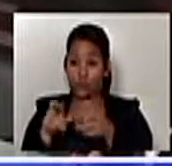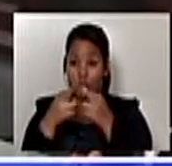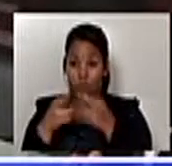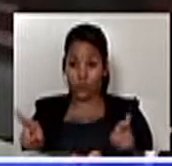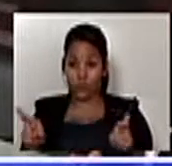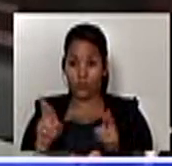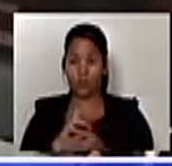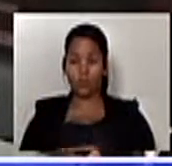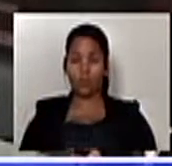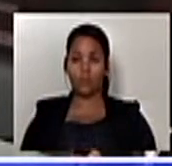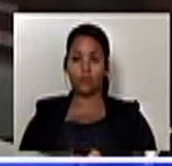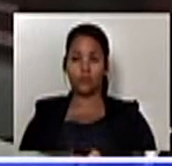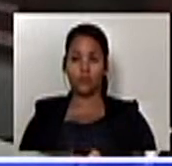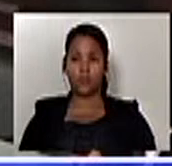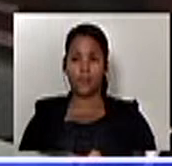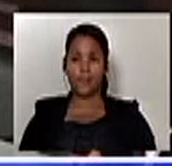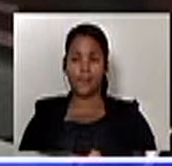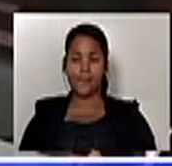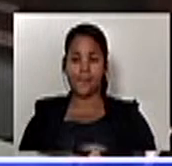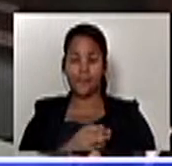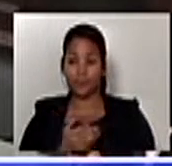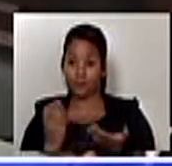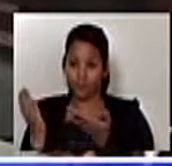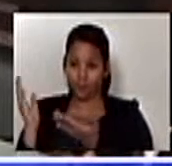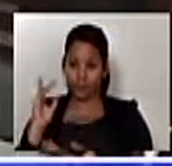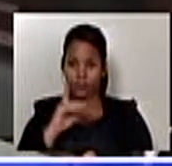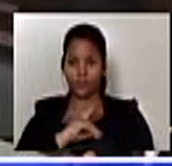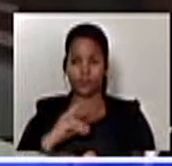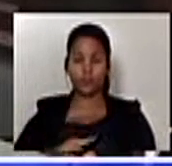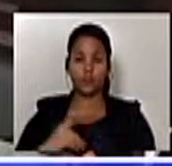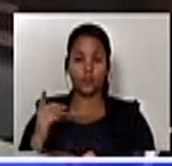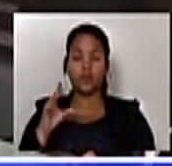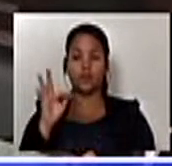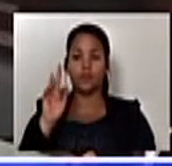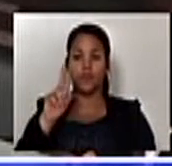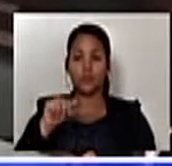Com a palavra o deputado Francisco Tenório. Ok, secretário.